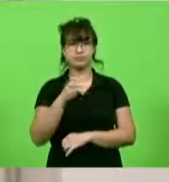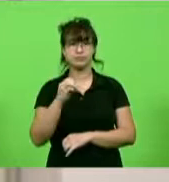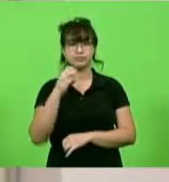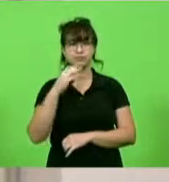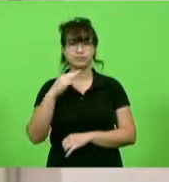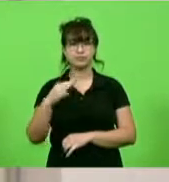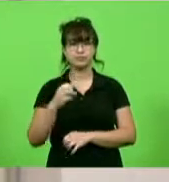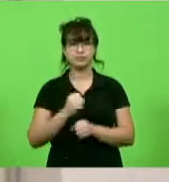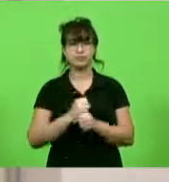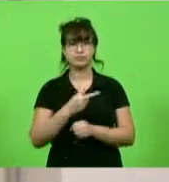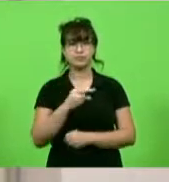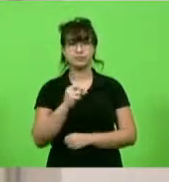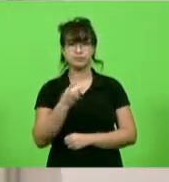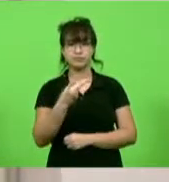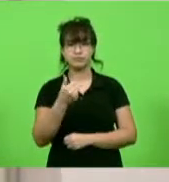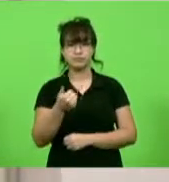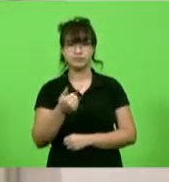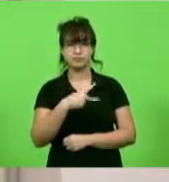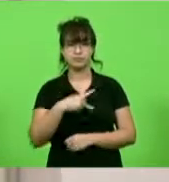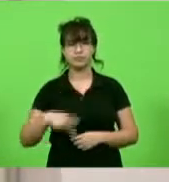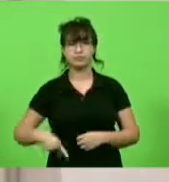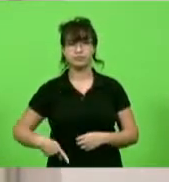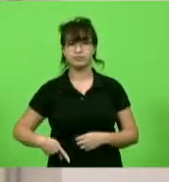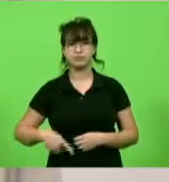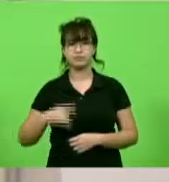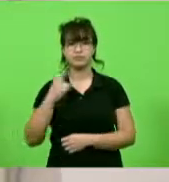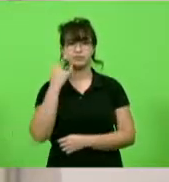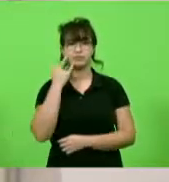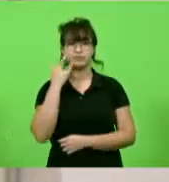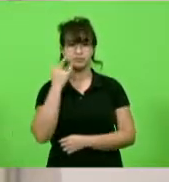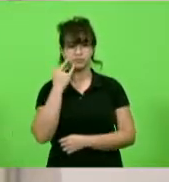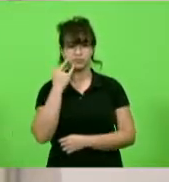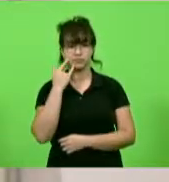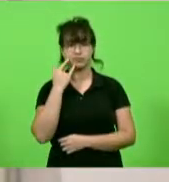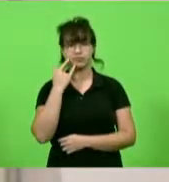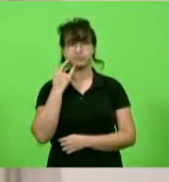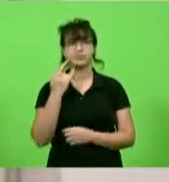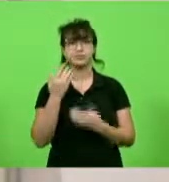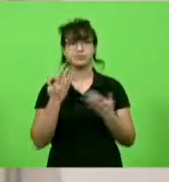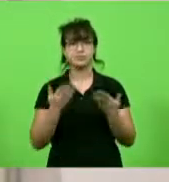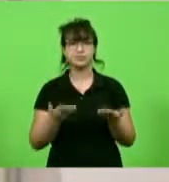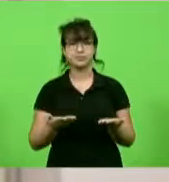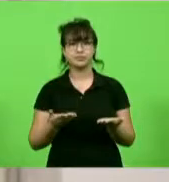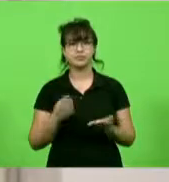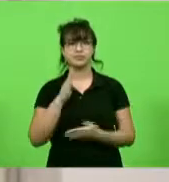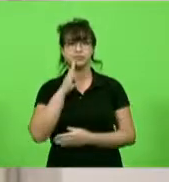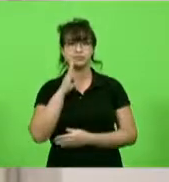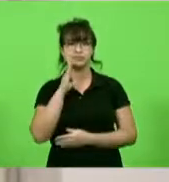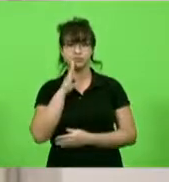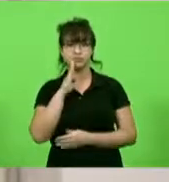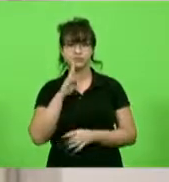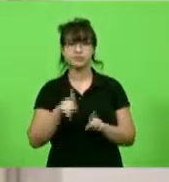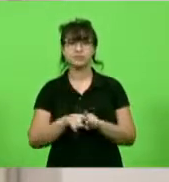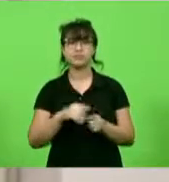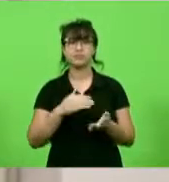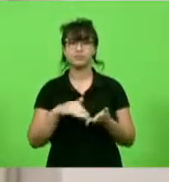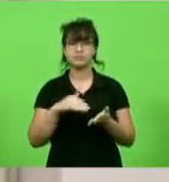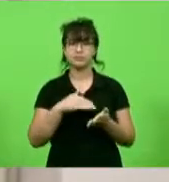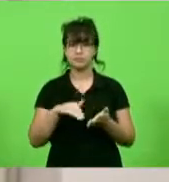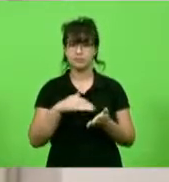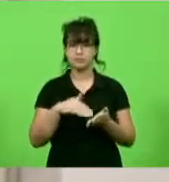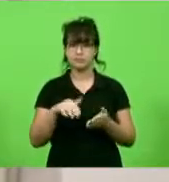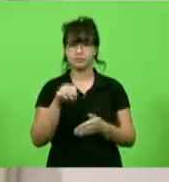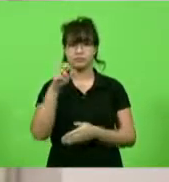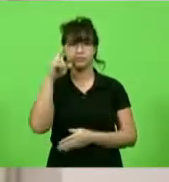2021. Presidência, deputado Mauro de Nadal e Nilson Berlanda. Secretarias, deputado Ricardo Alva e Laércio Schuster.